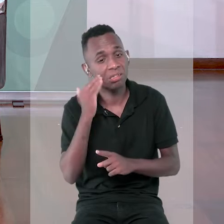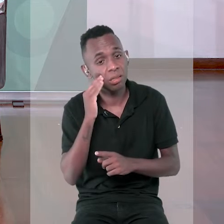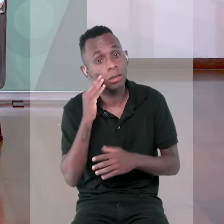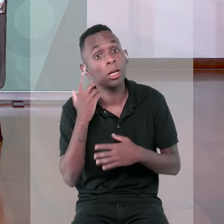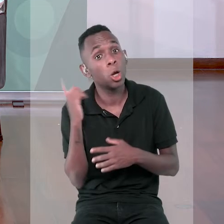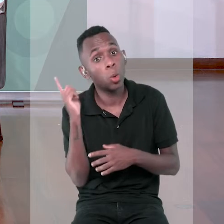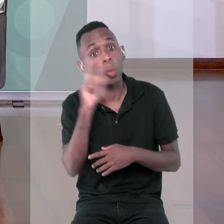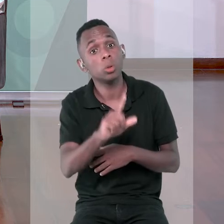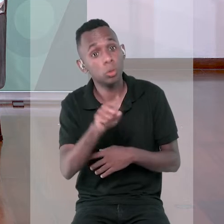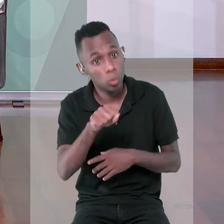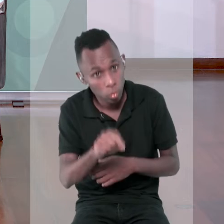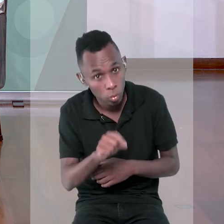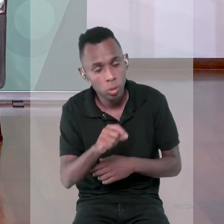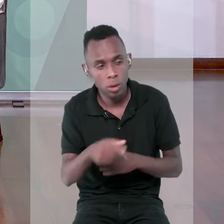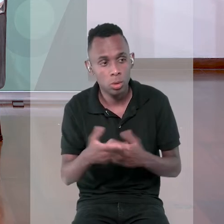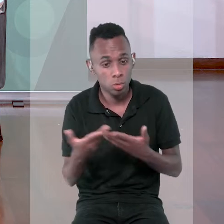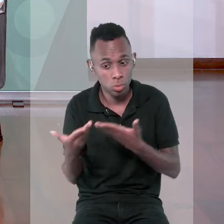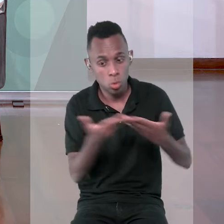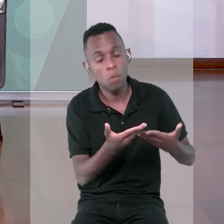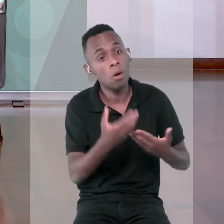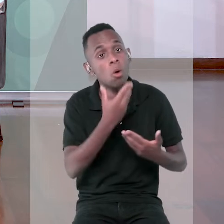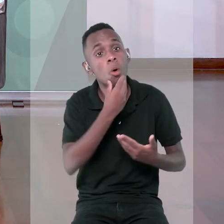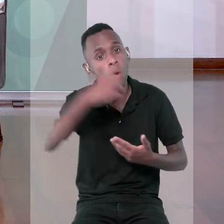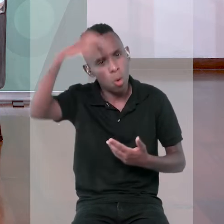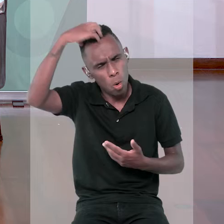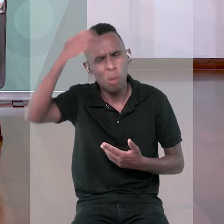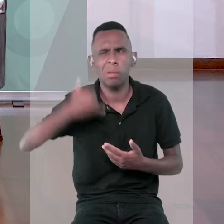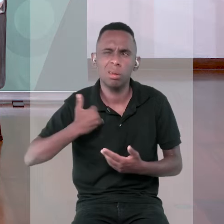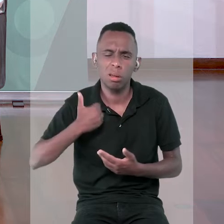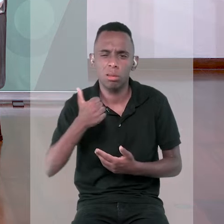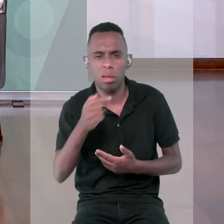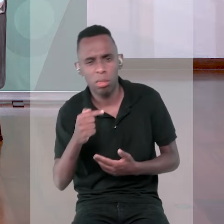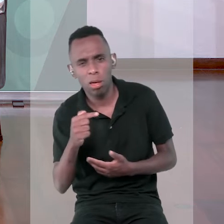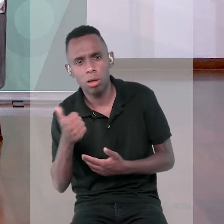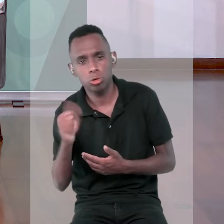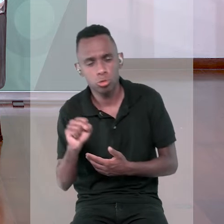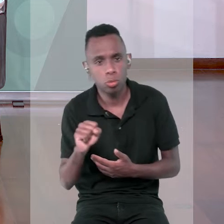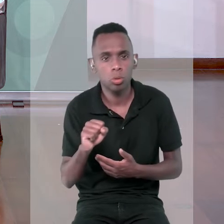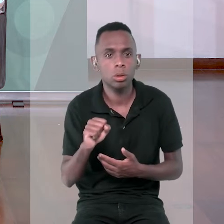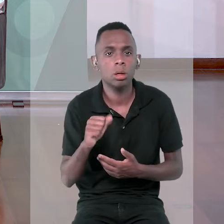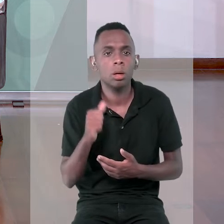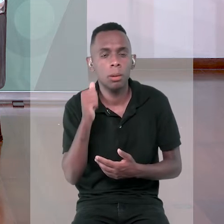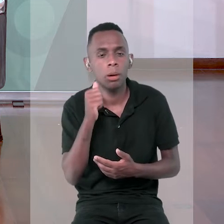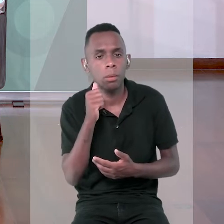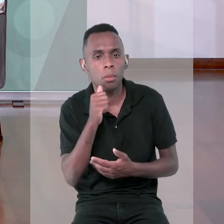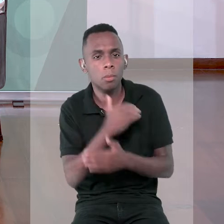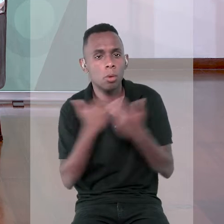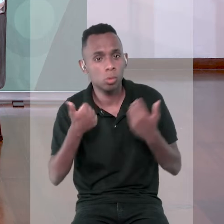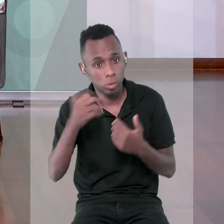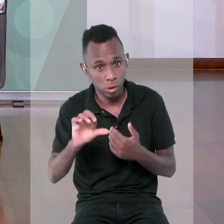ela conseguiu ser recebida pelo rei, né? Quer dizer, aquela menina de 17, 18, ela morreu com 19 anos,